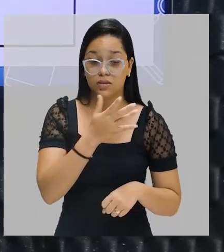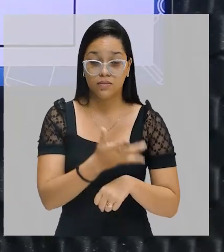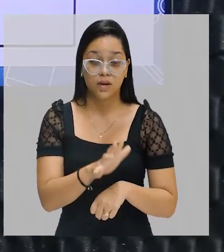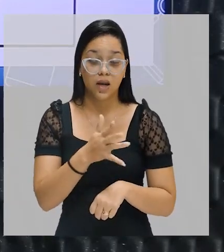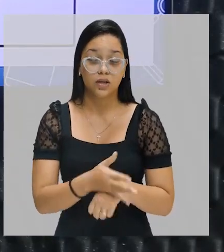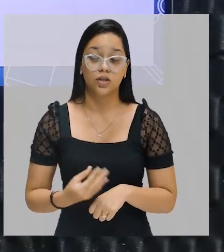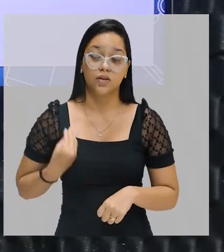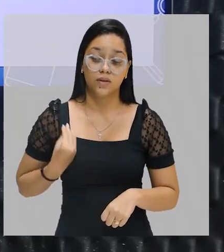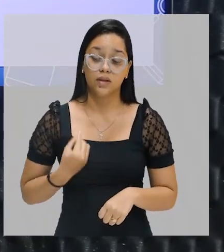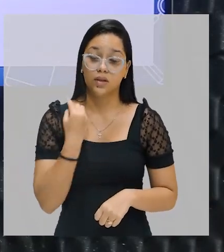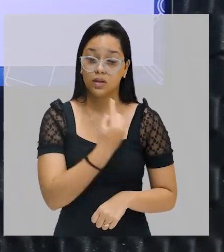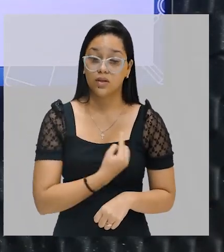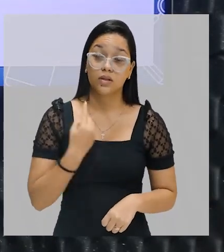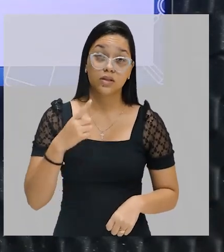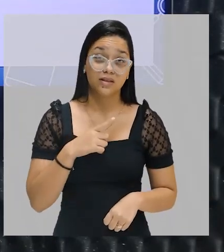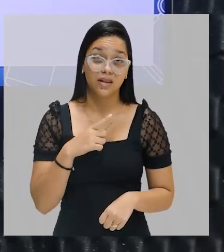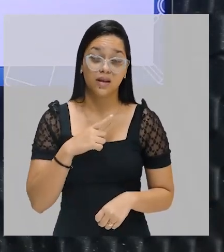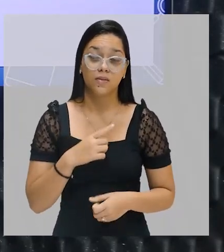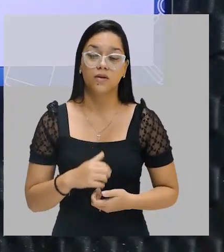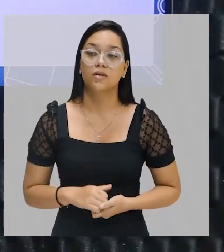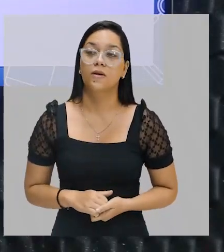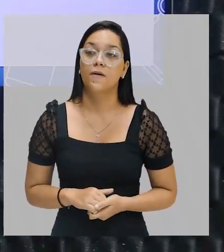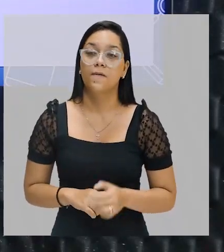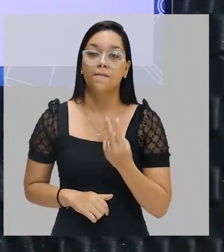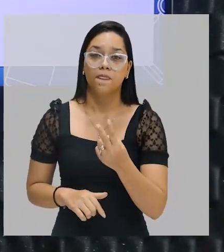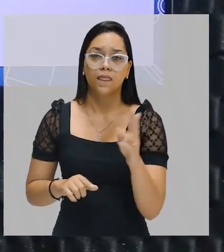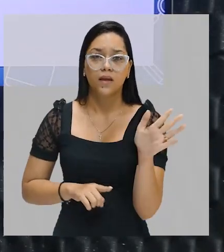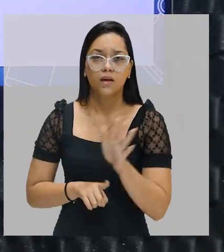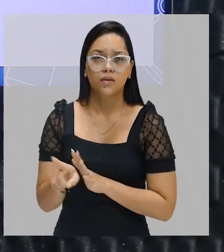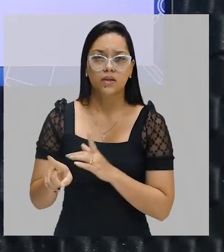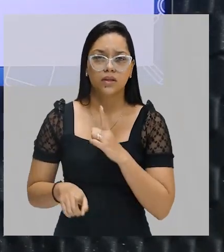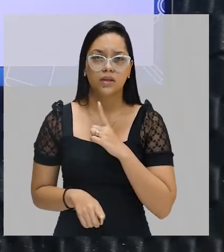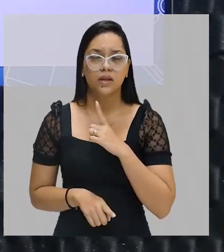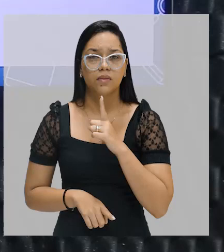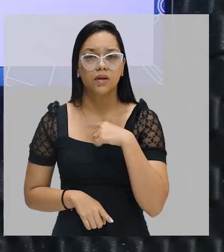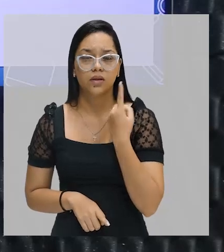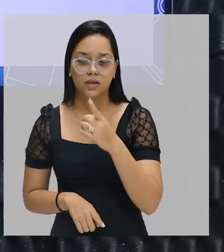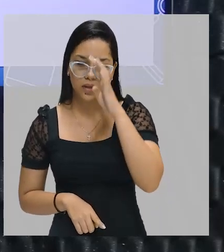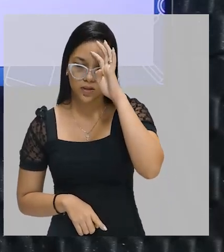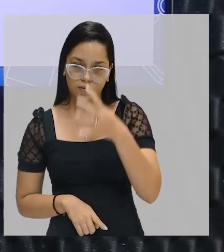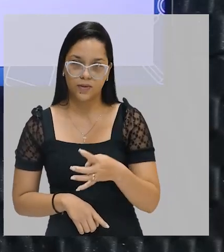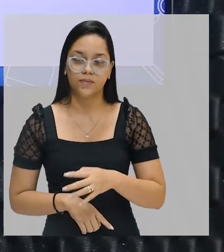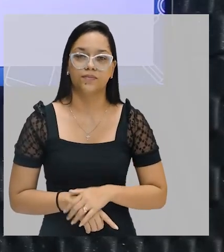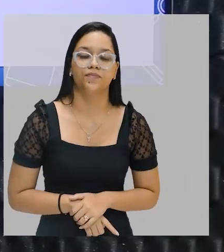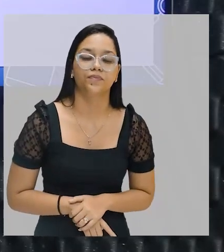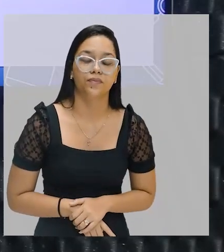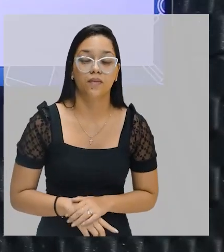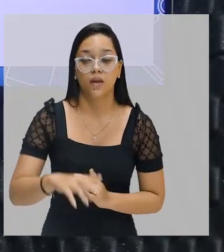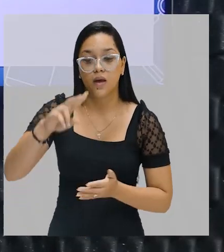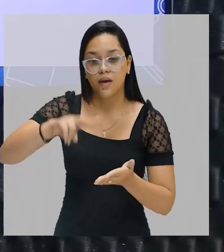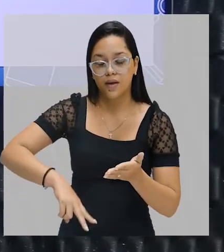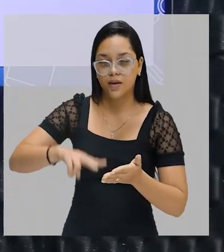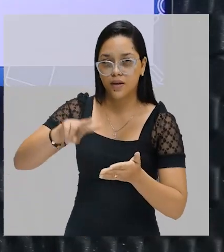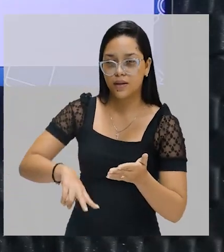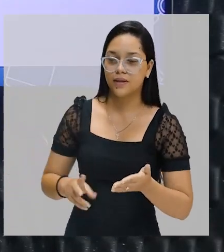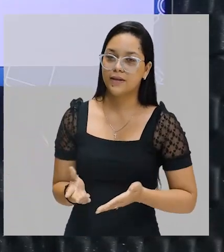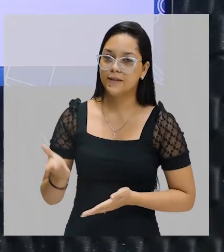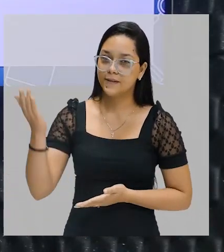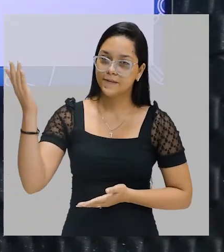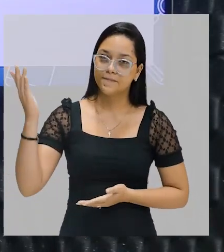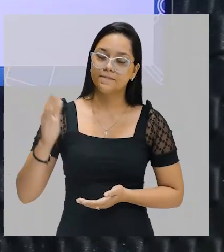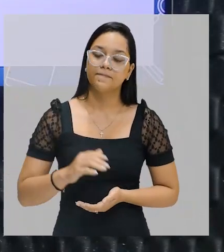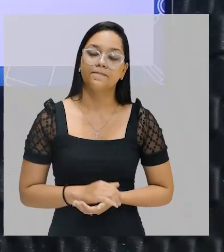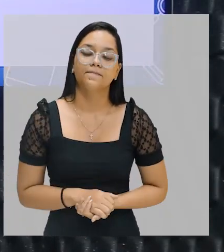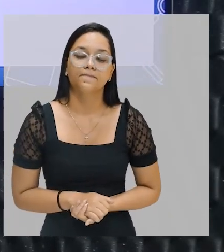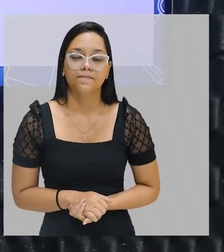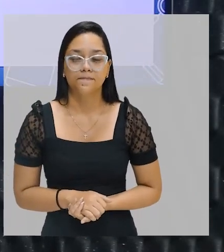temos. Aí vamos aqui para duas questões que eu trouxe aqui para nós resolvermos, tá? Obesidade causa doença,